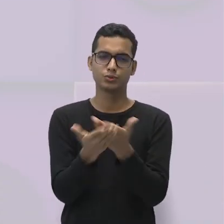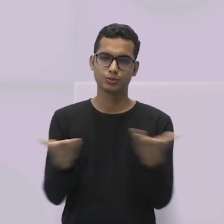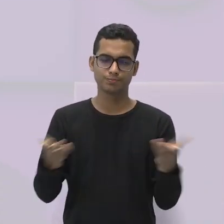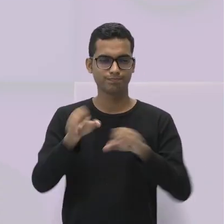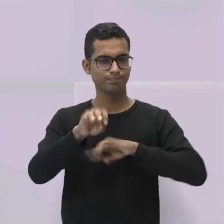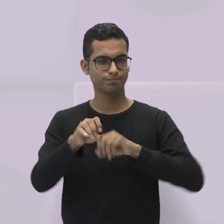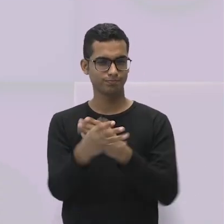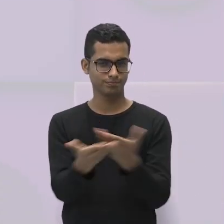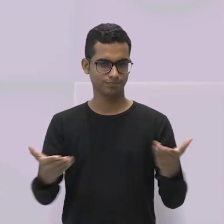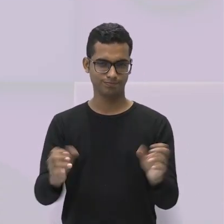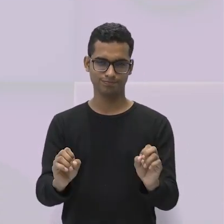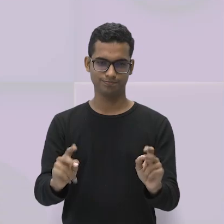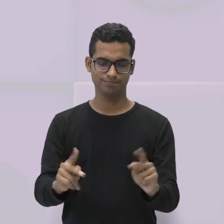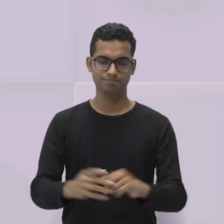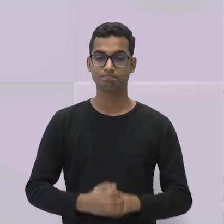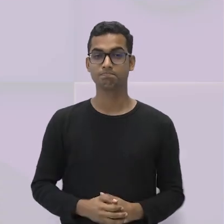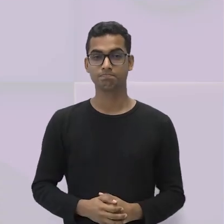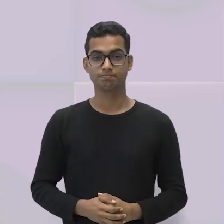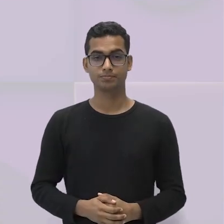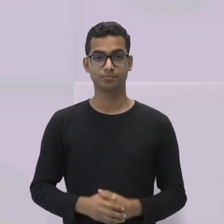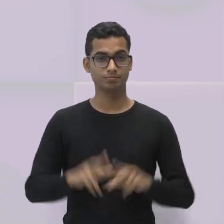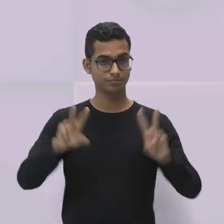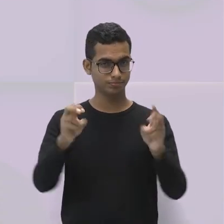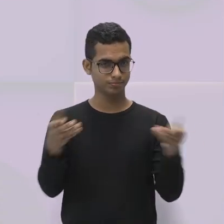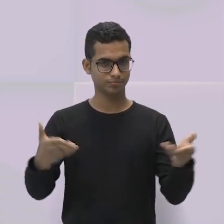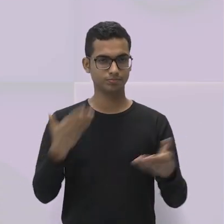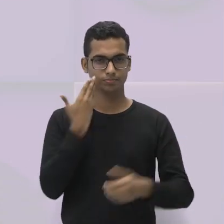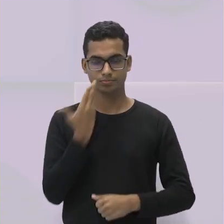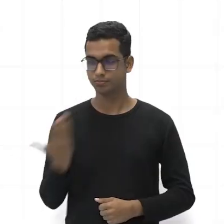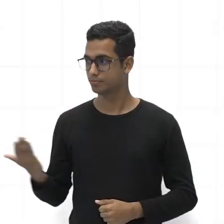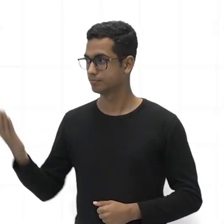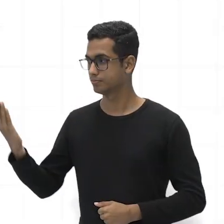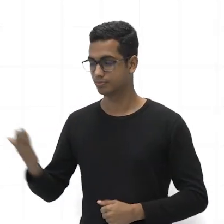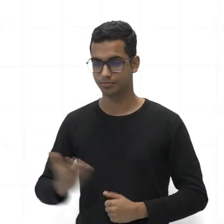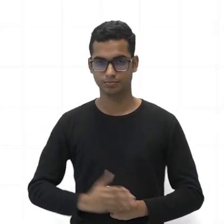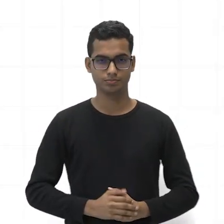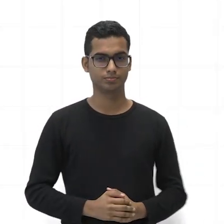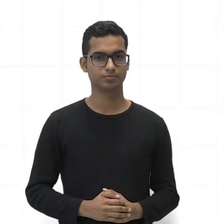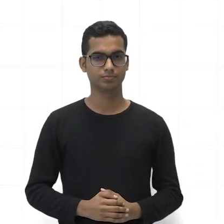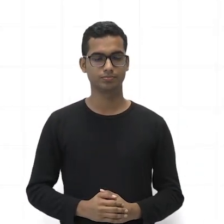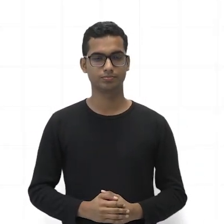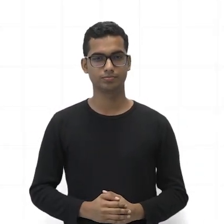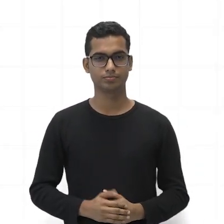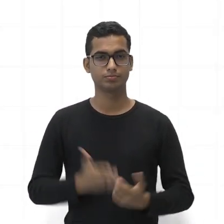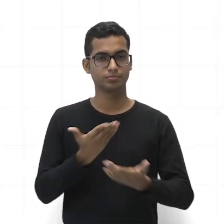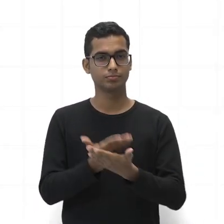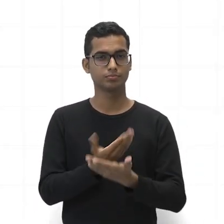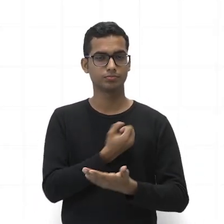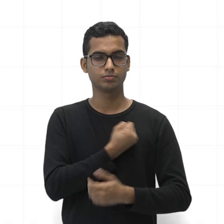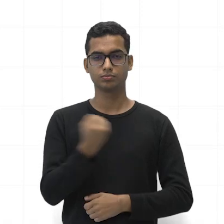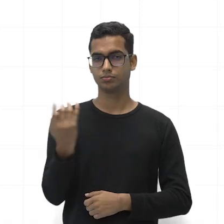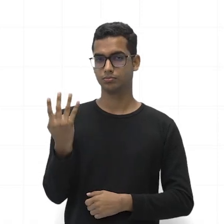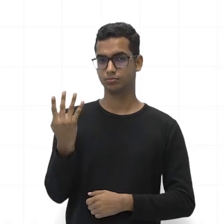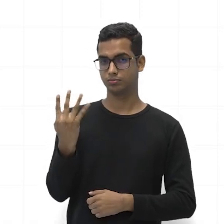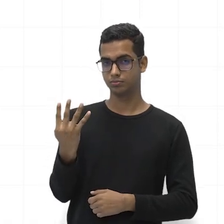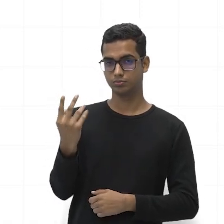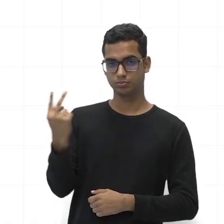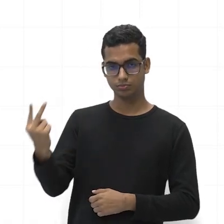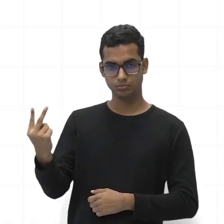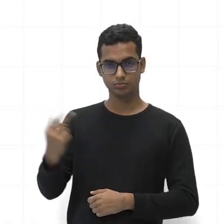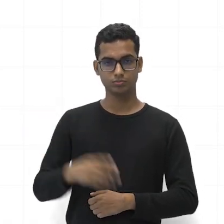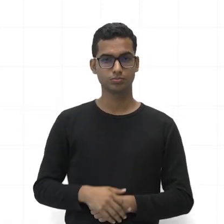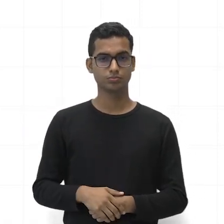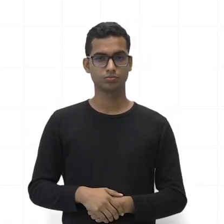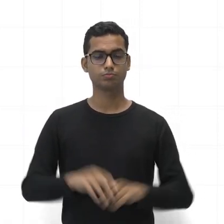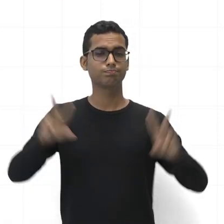com vocês, beleza? Vejamos o que temos para a nossa aula de hoje. Olha só, essa é a nossa aula de número 42, objeto